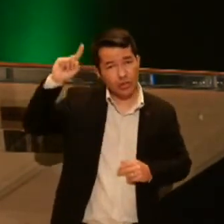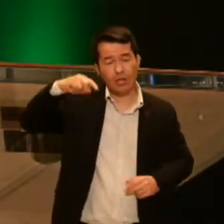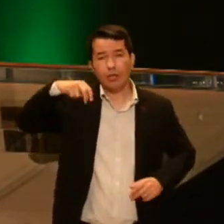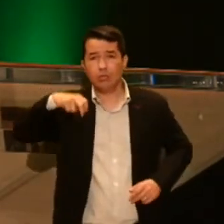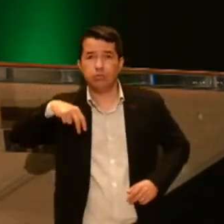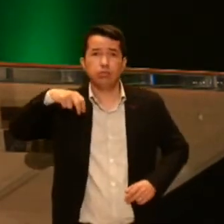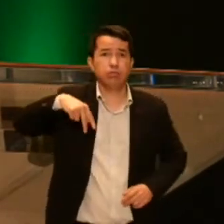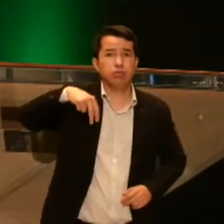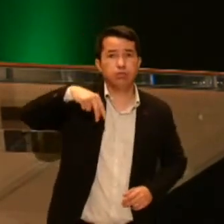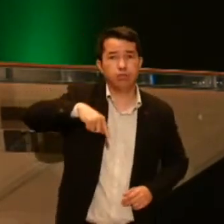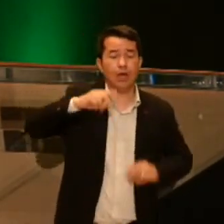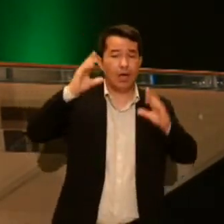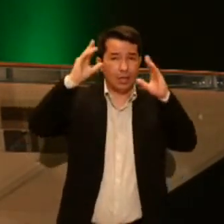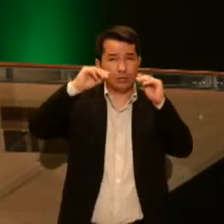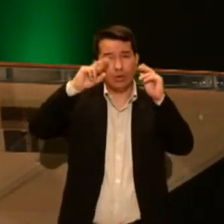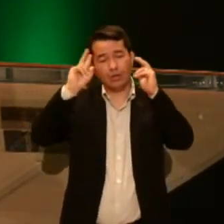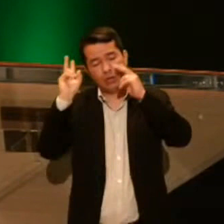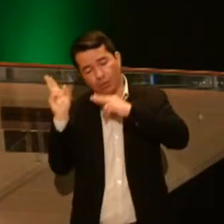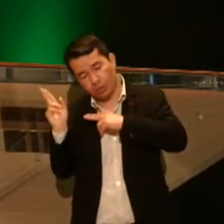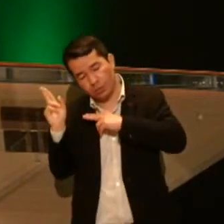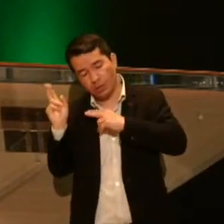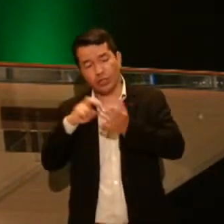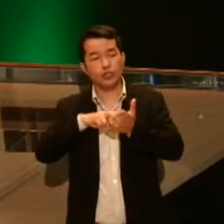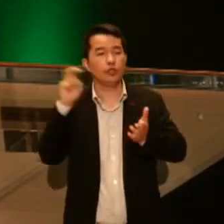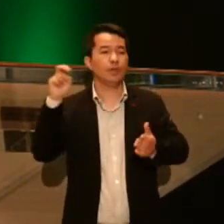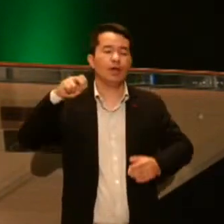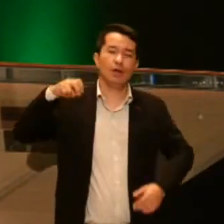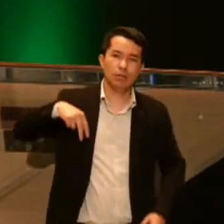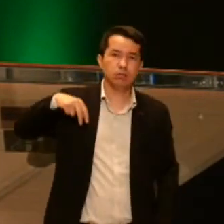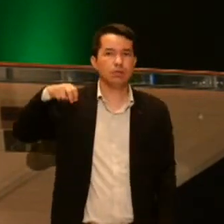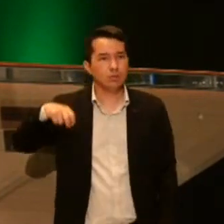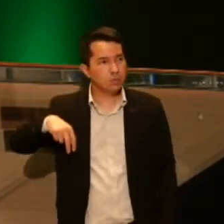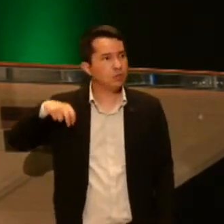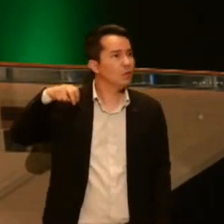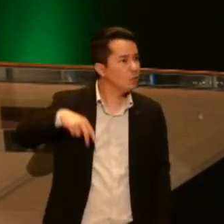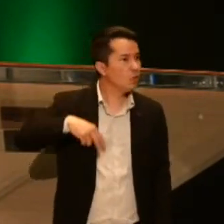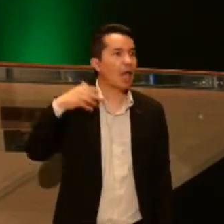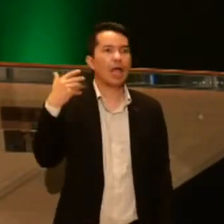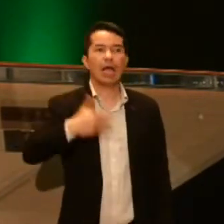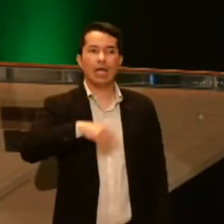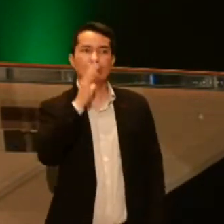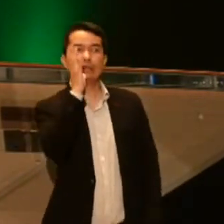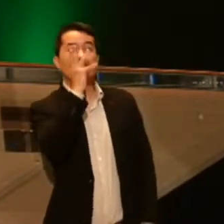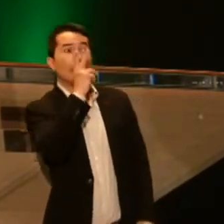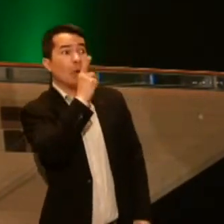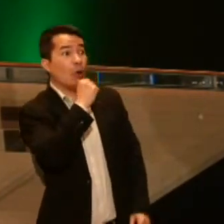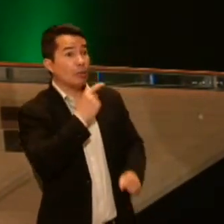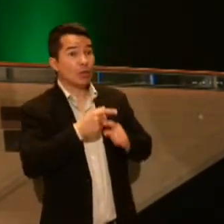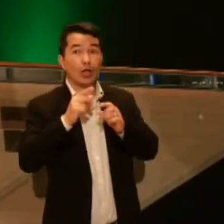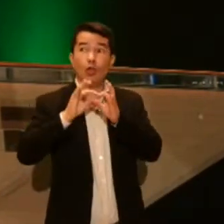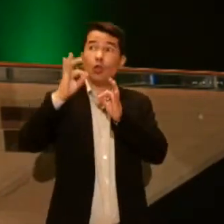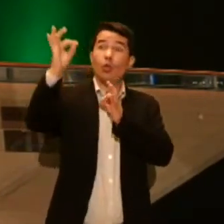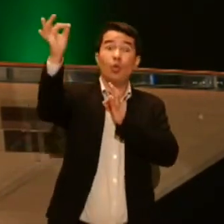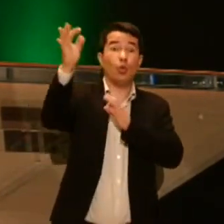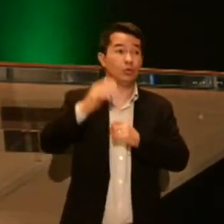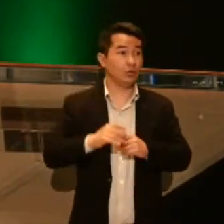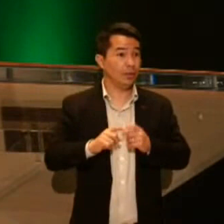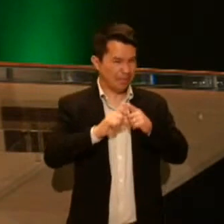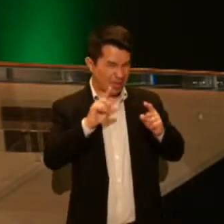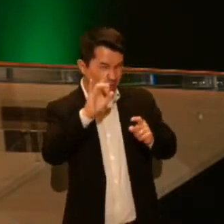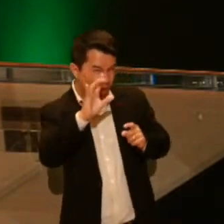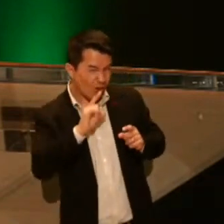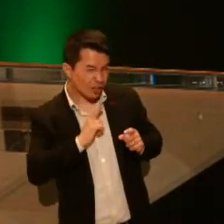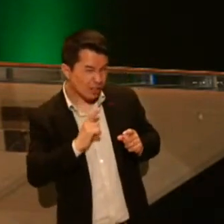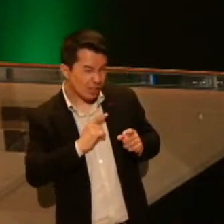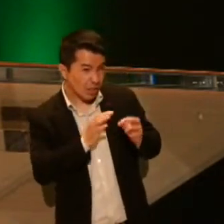noite e saindo de manhã para você chegar lá. Então, mais ou menos isso. Mas não existia apenas uma